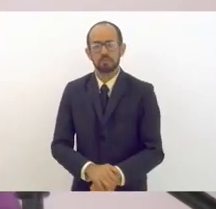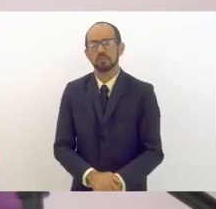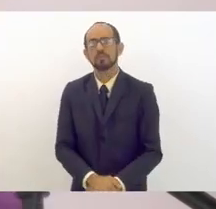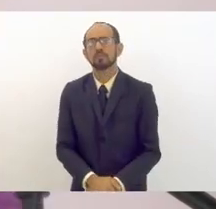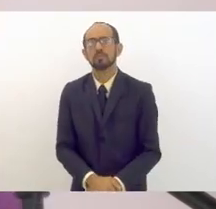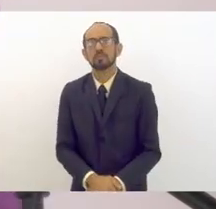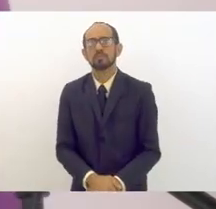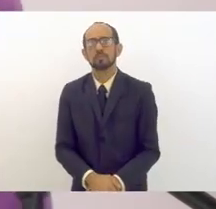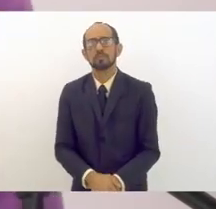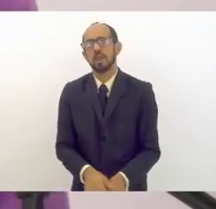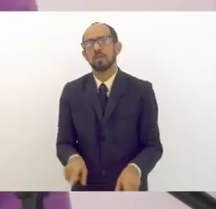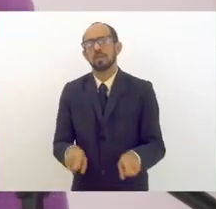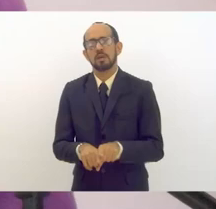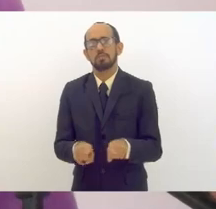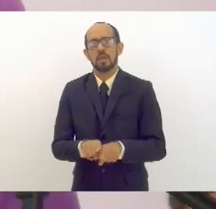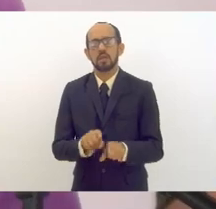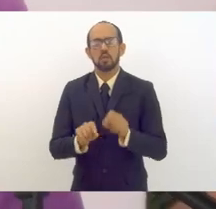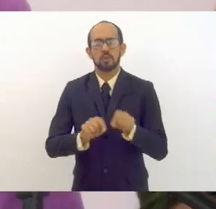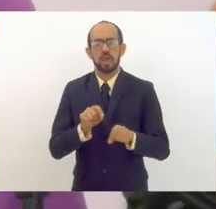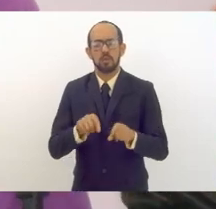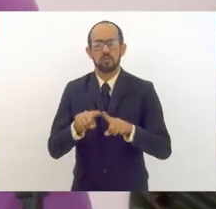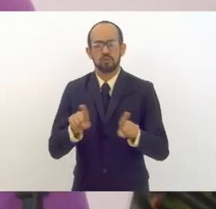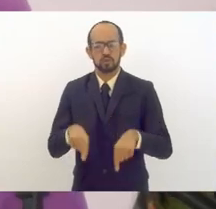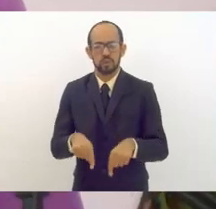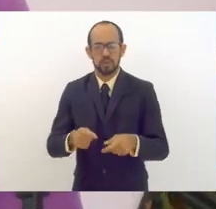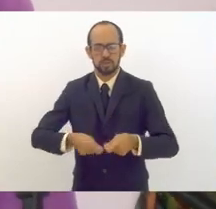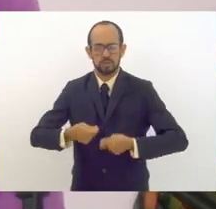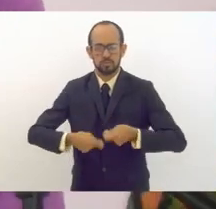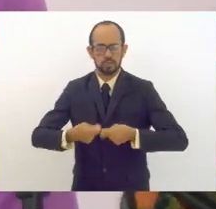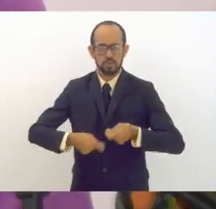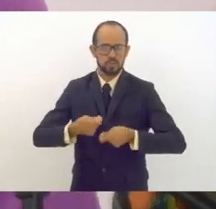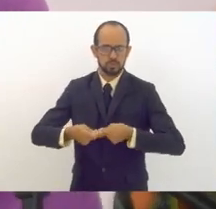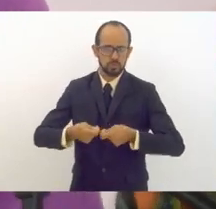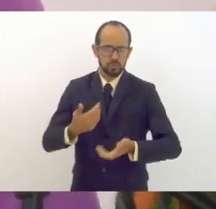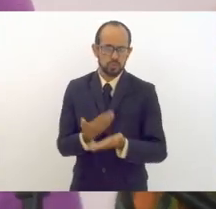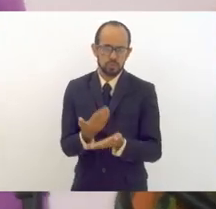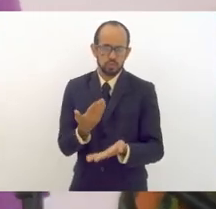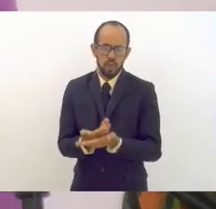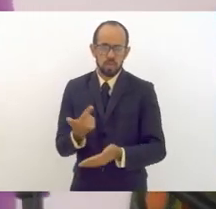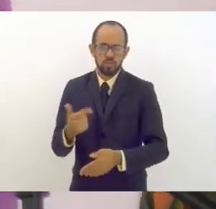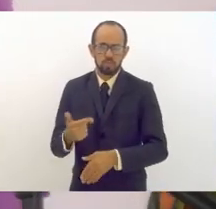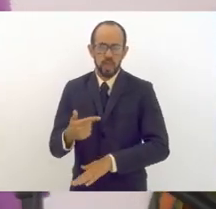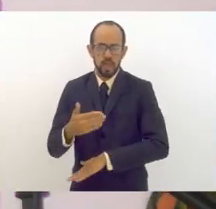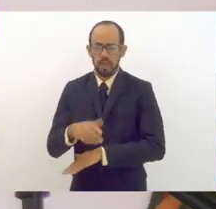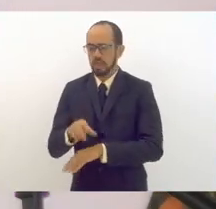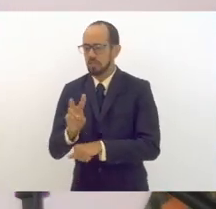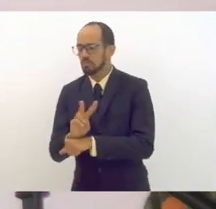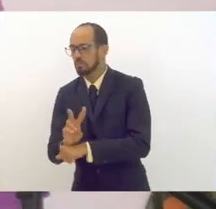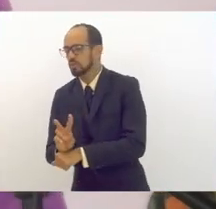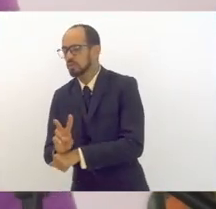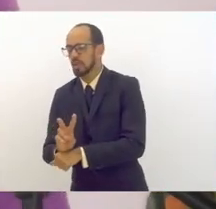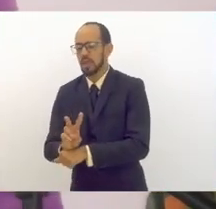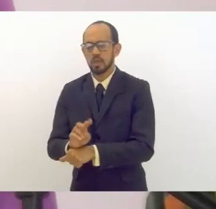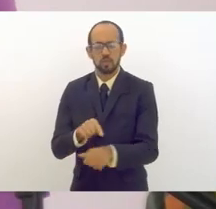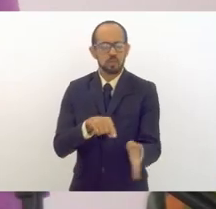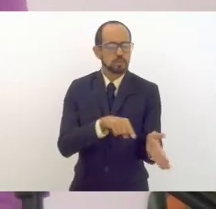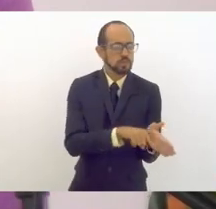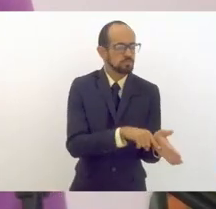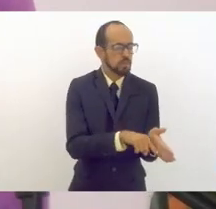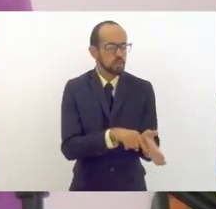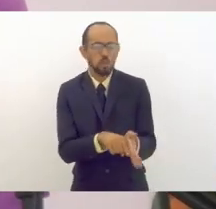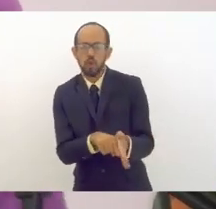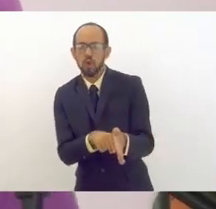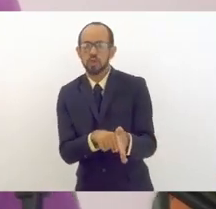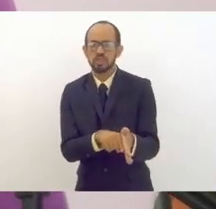Né? E funcionários administrativos. As escolas não têm porteiros, não têm inspetores de aluno, não têm